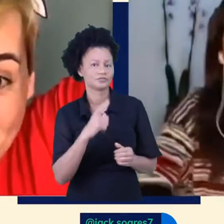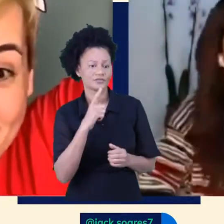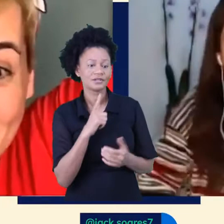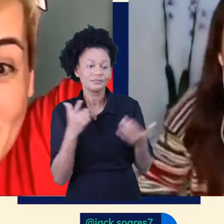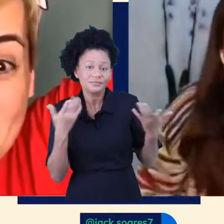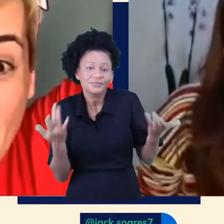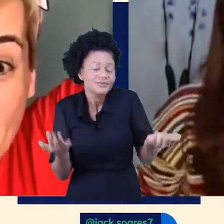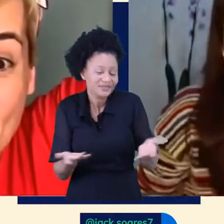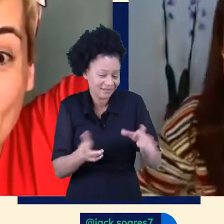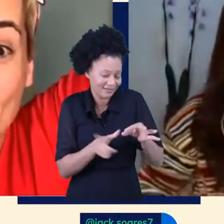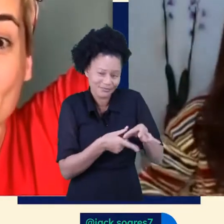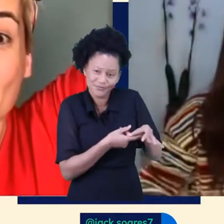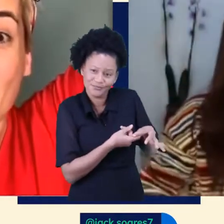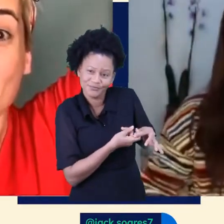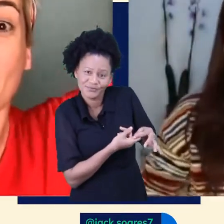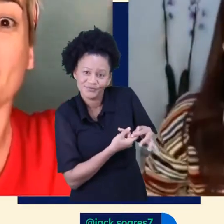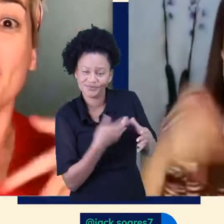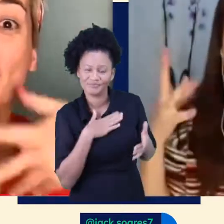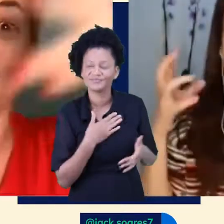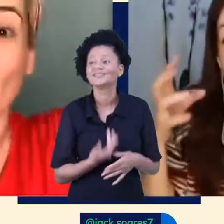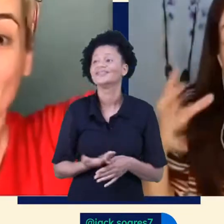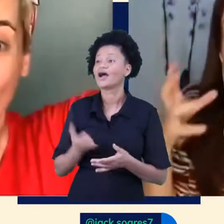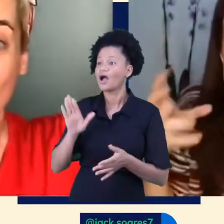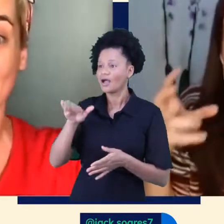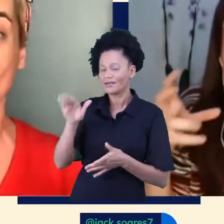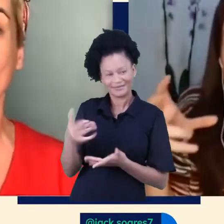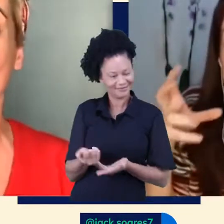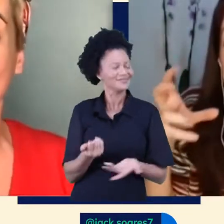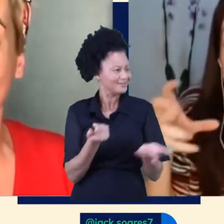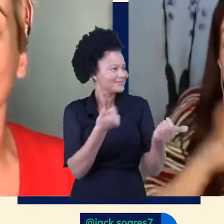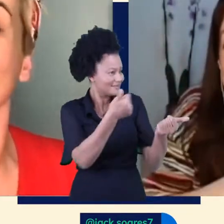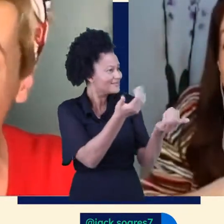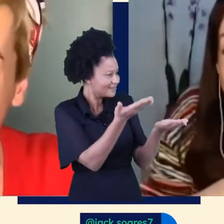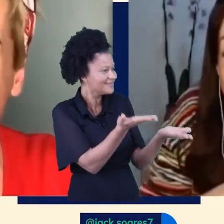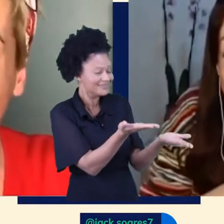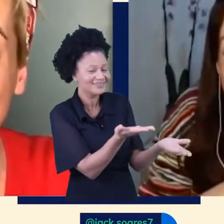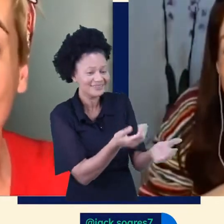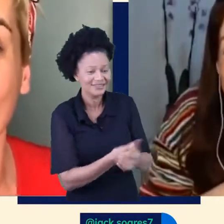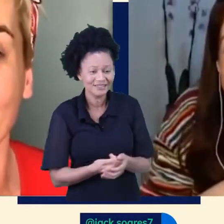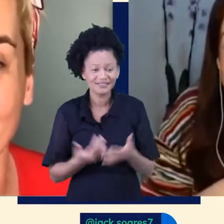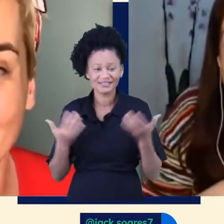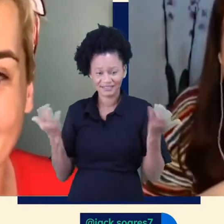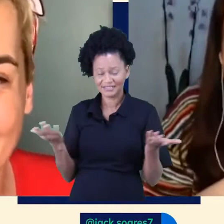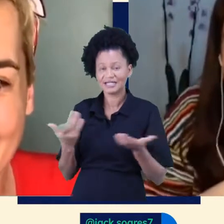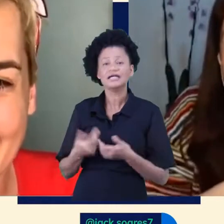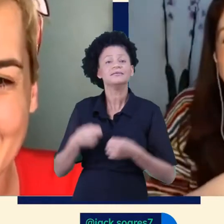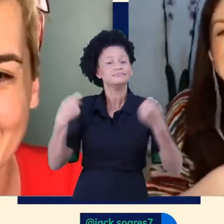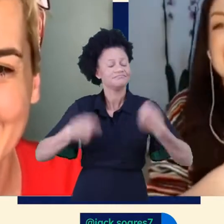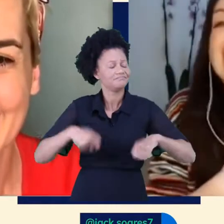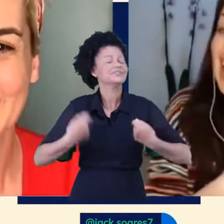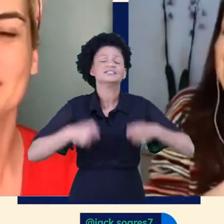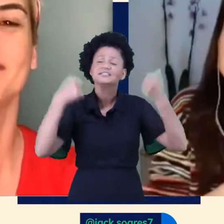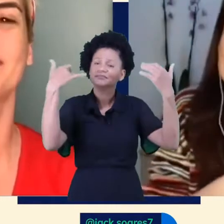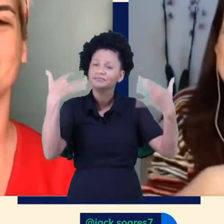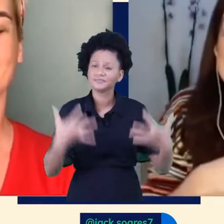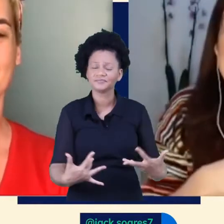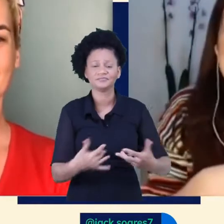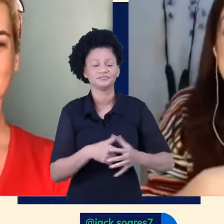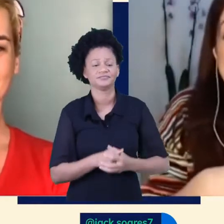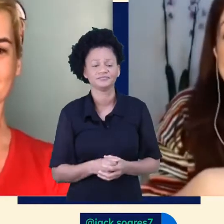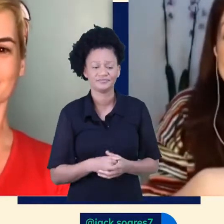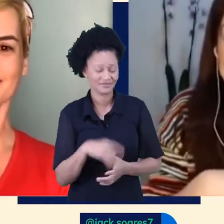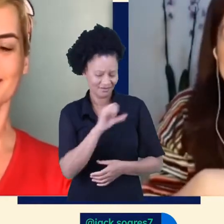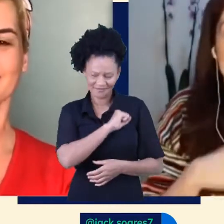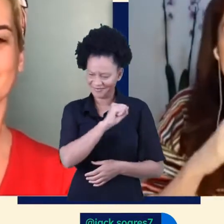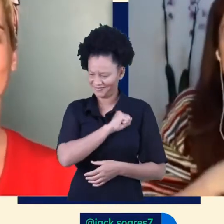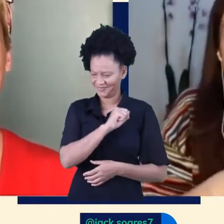Olha, beleza, é isso aí. Né? A gente tem que falar sobre isso. Adorei. É isso mesmo.